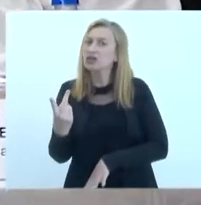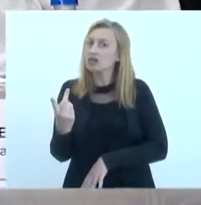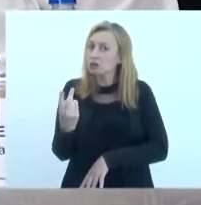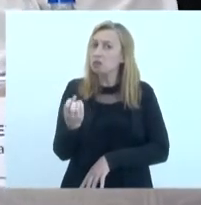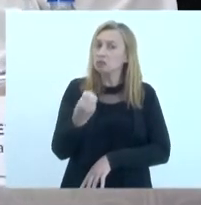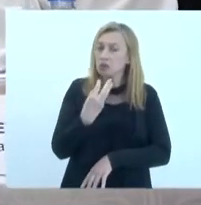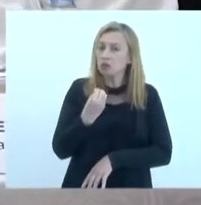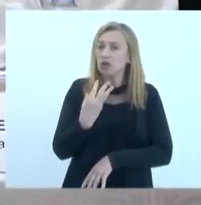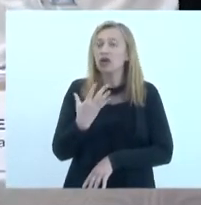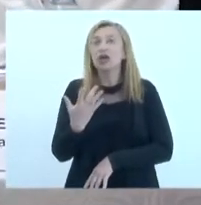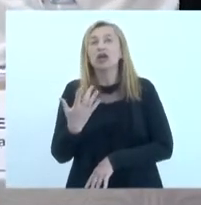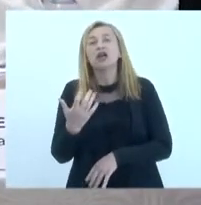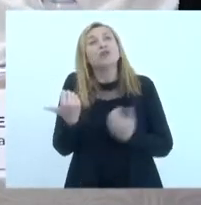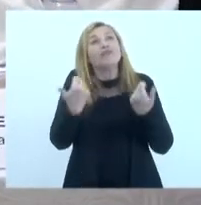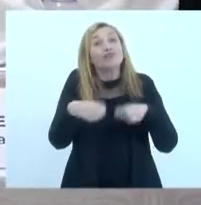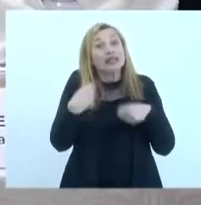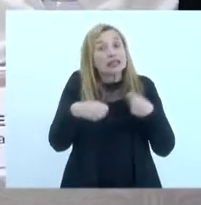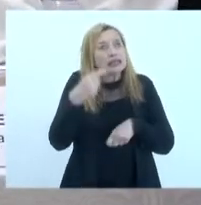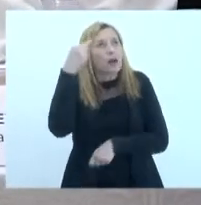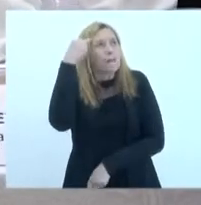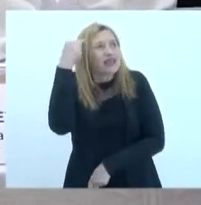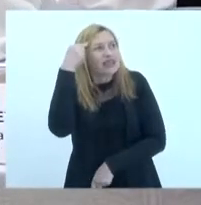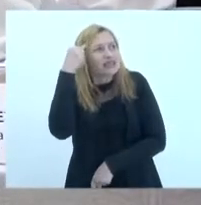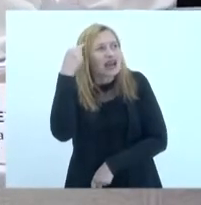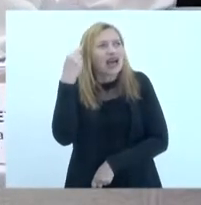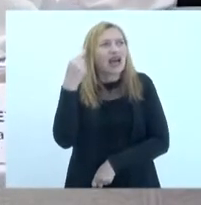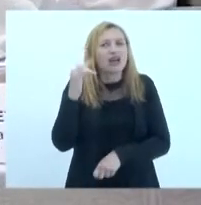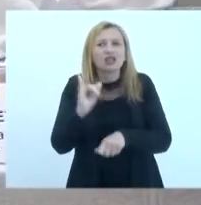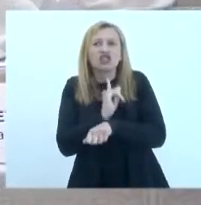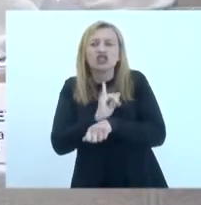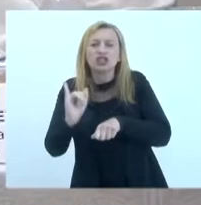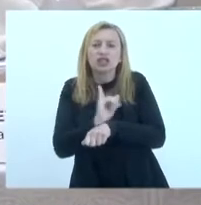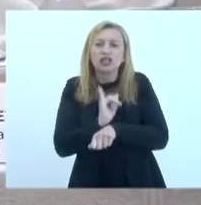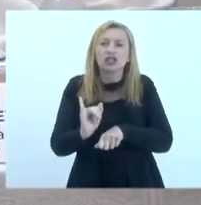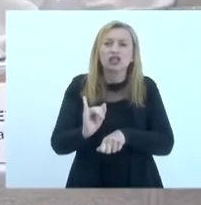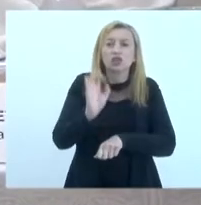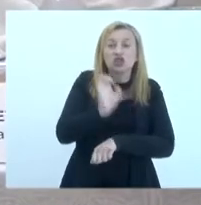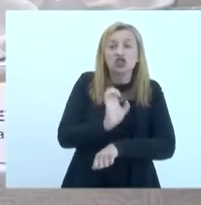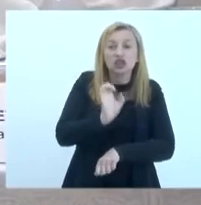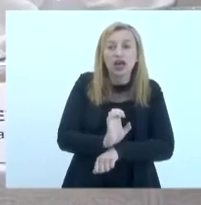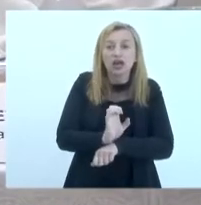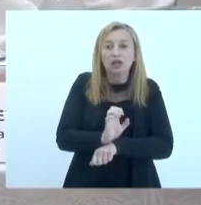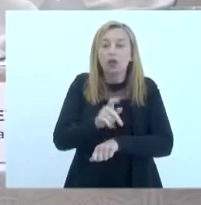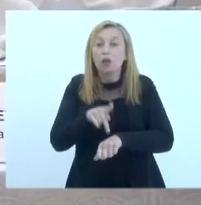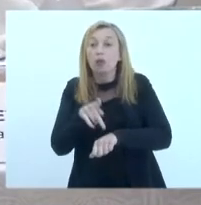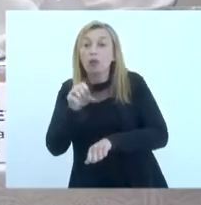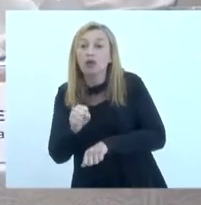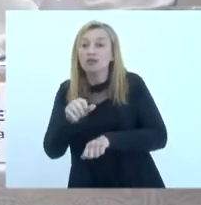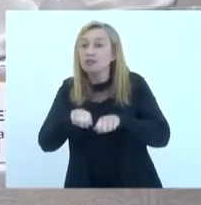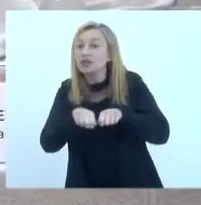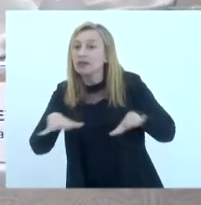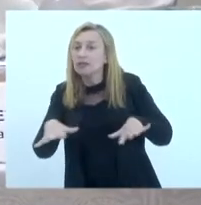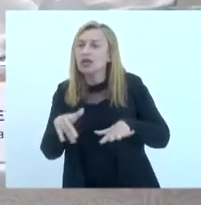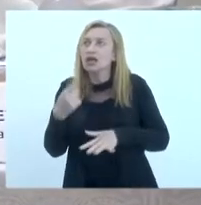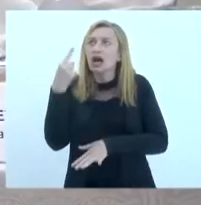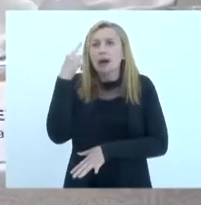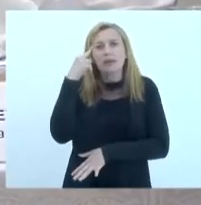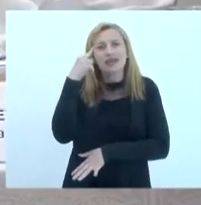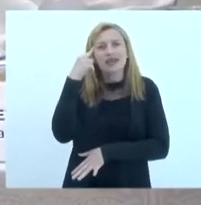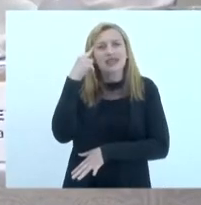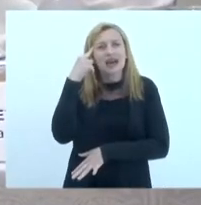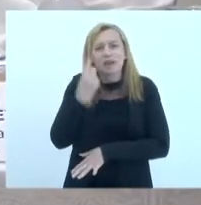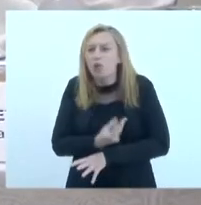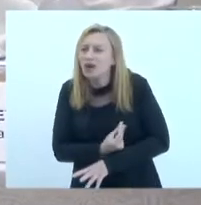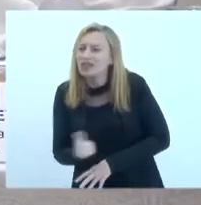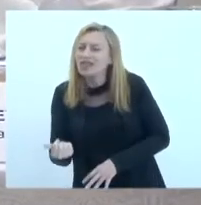expressiva. E a gente precisa pensar no Estado pós-pandemia, pensar no Estado para uma